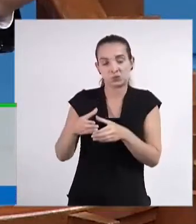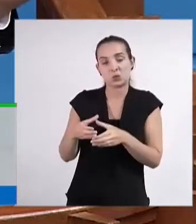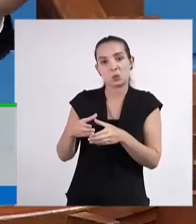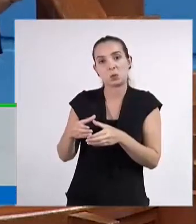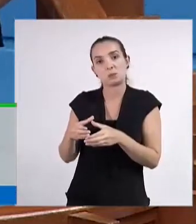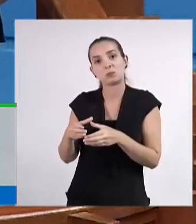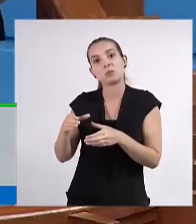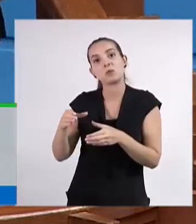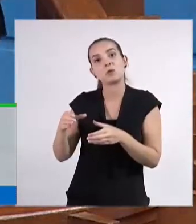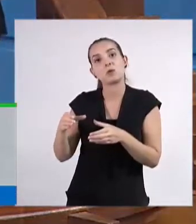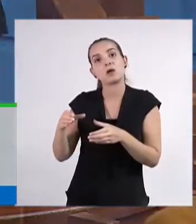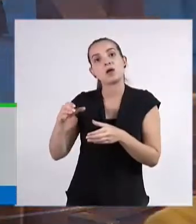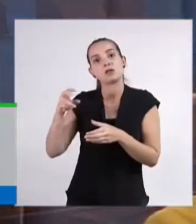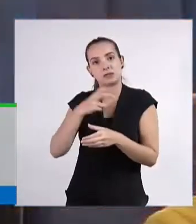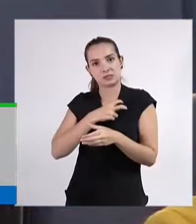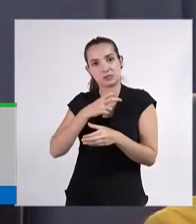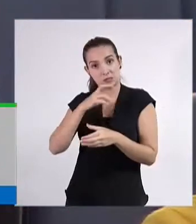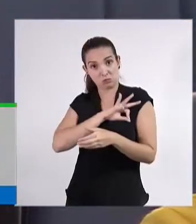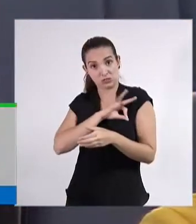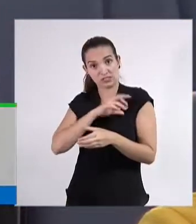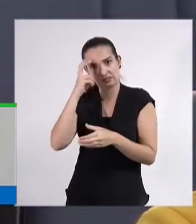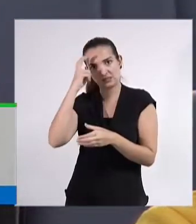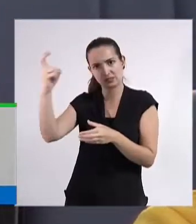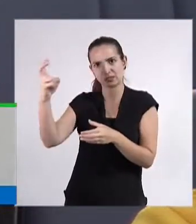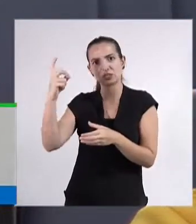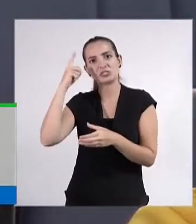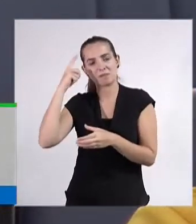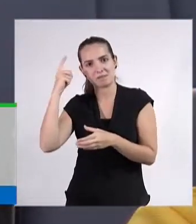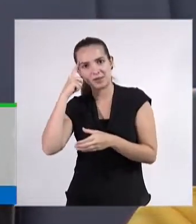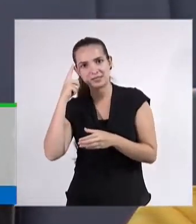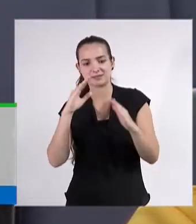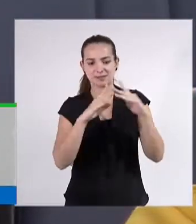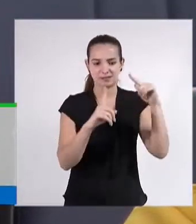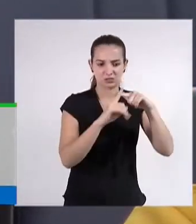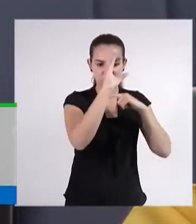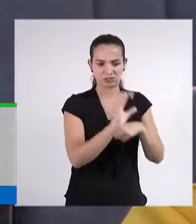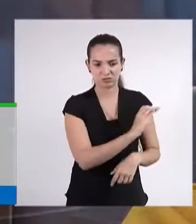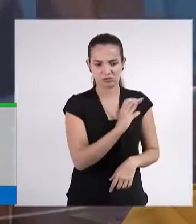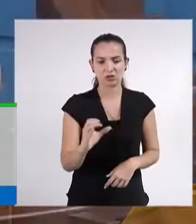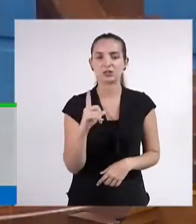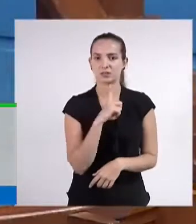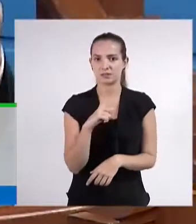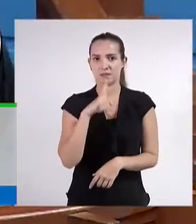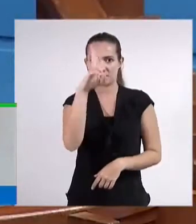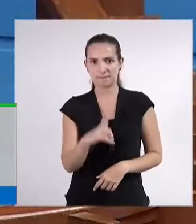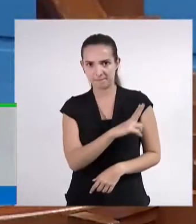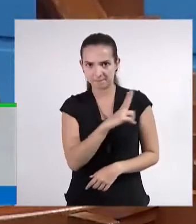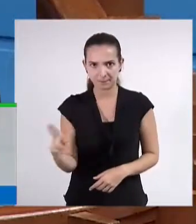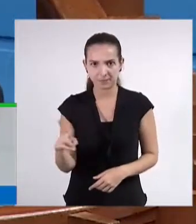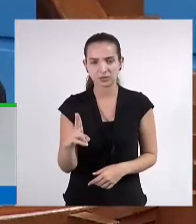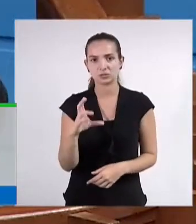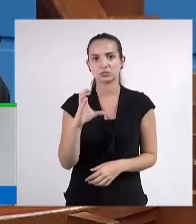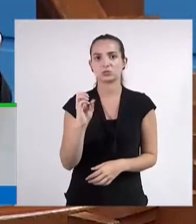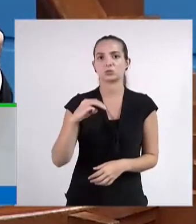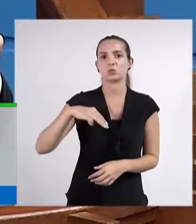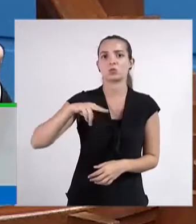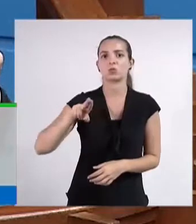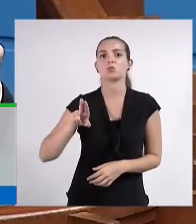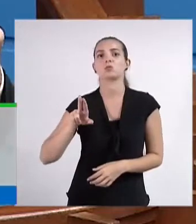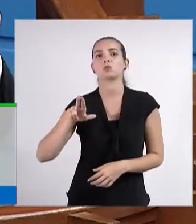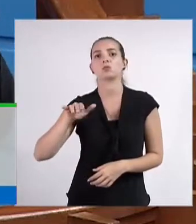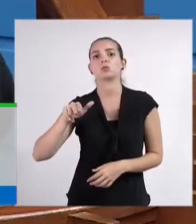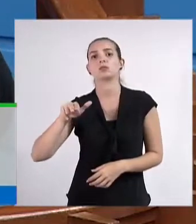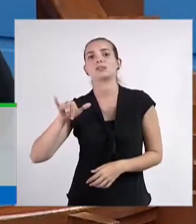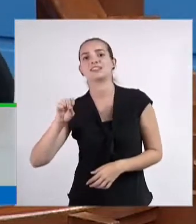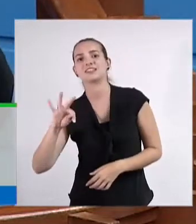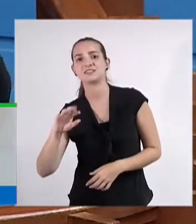padres comunistas. Então, tem que parar com isso. A ABIN tem que ser usada para